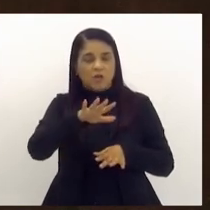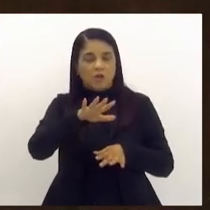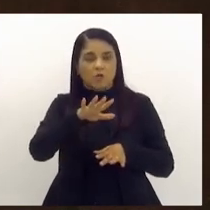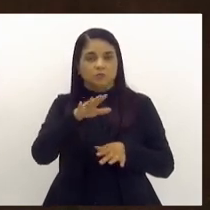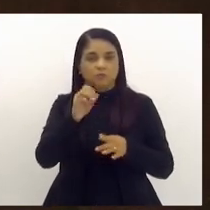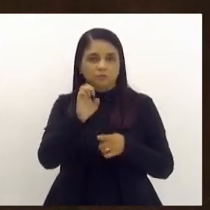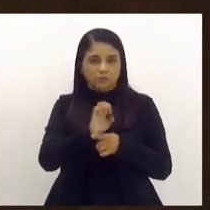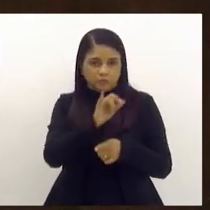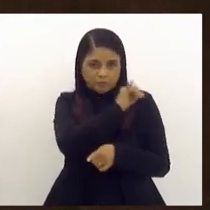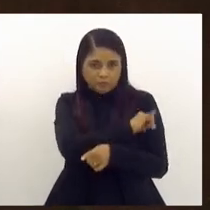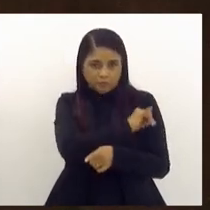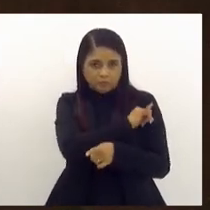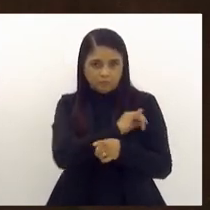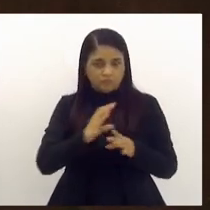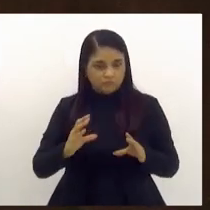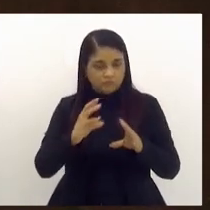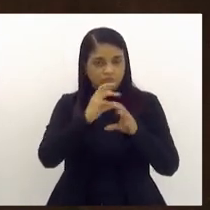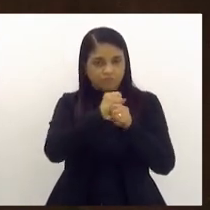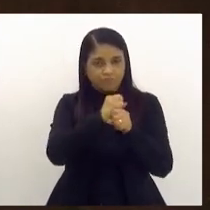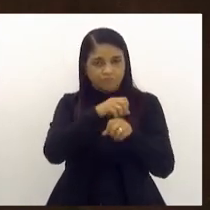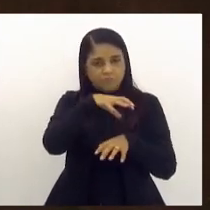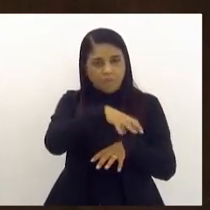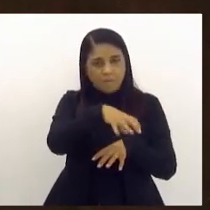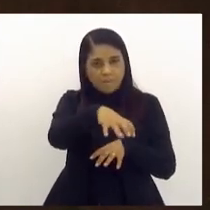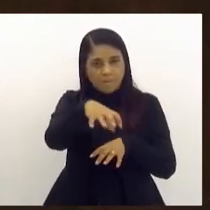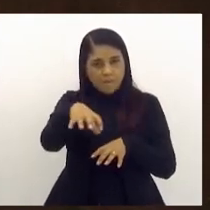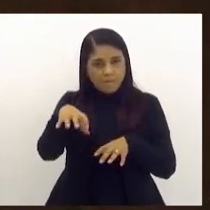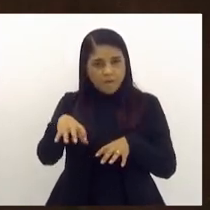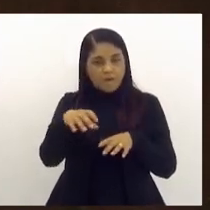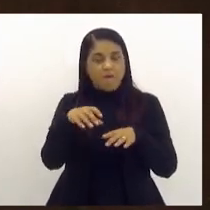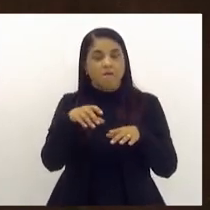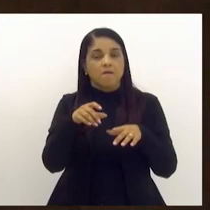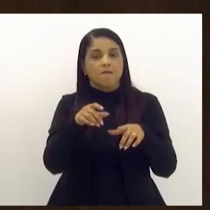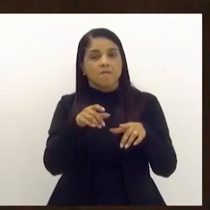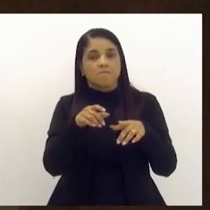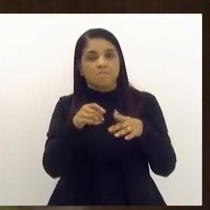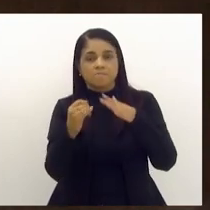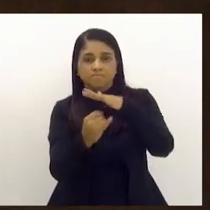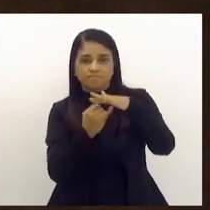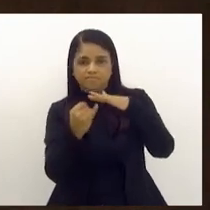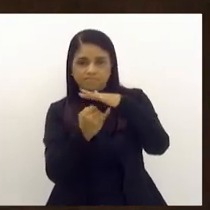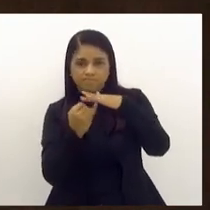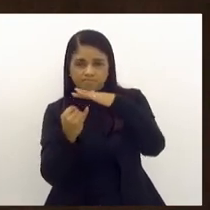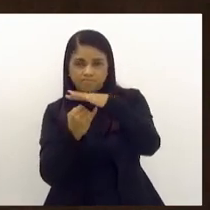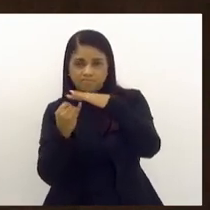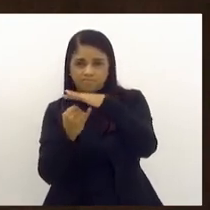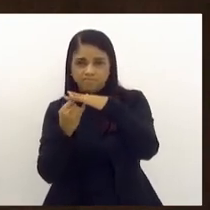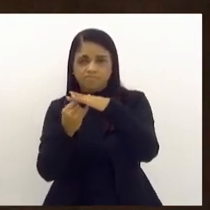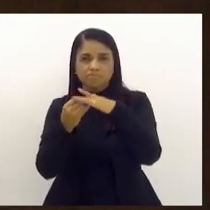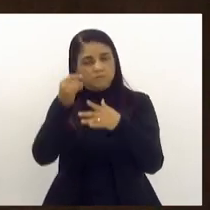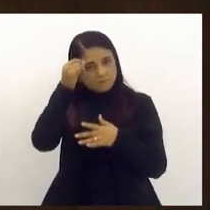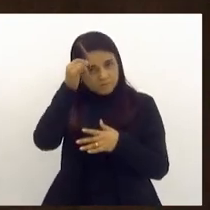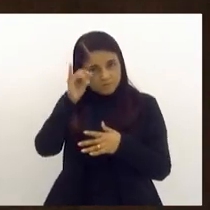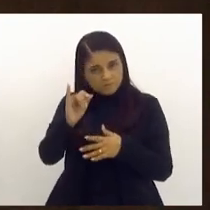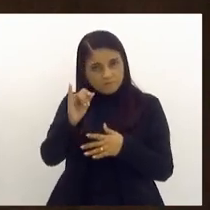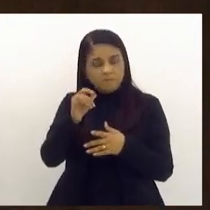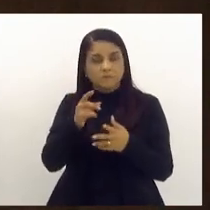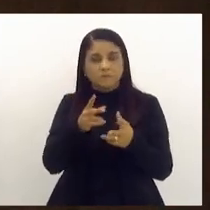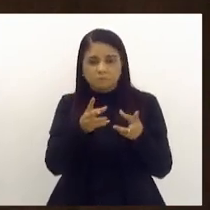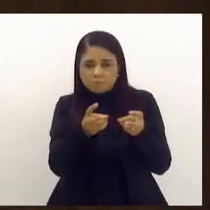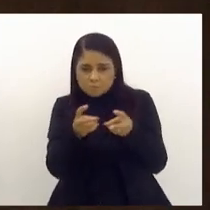criar conjunto estruturado de medidas institucionais voltadas para prevenção,